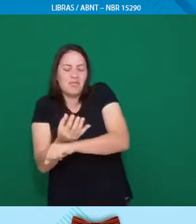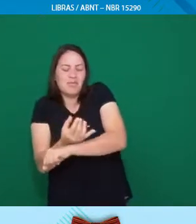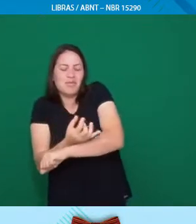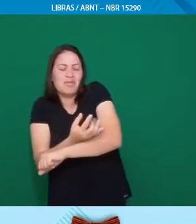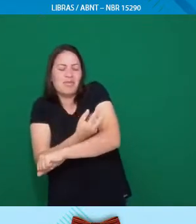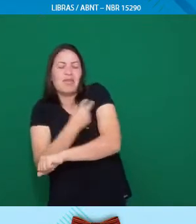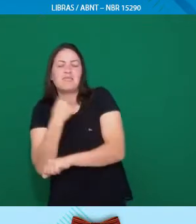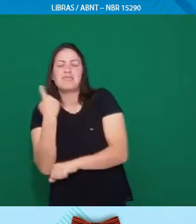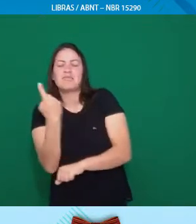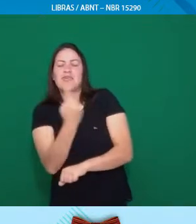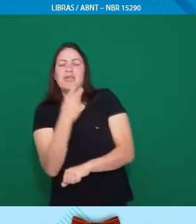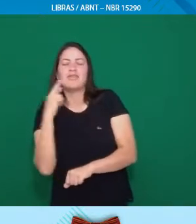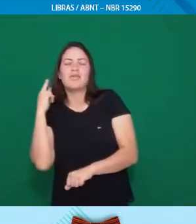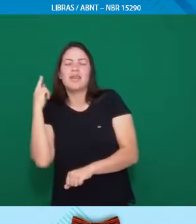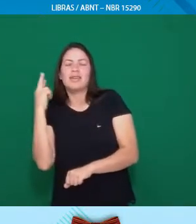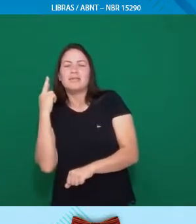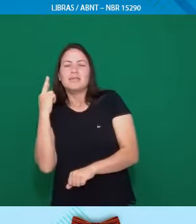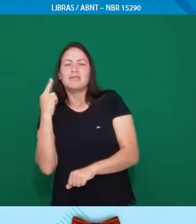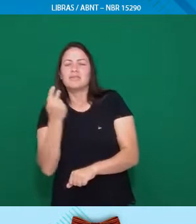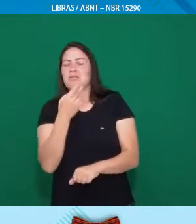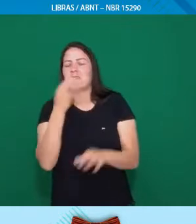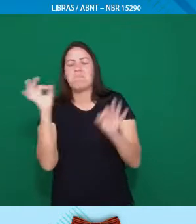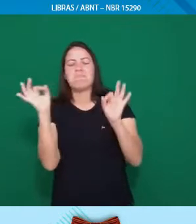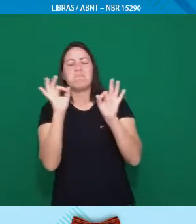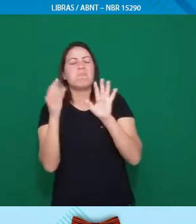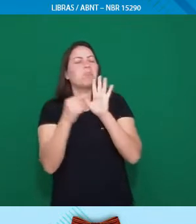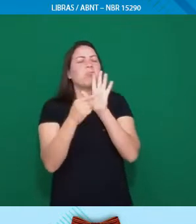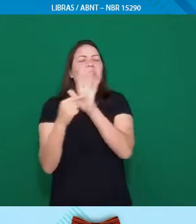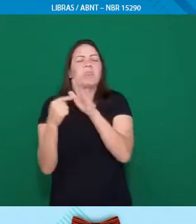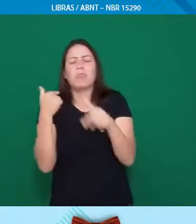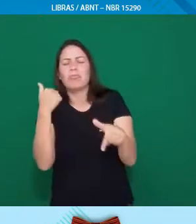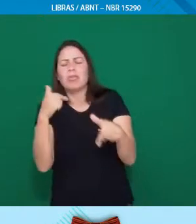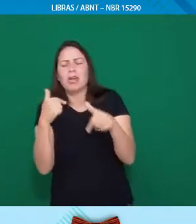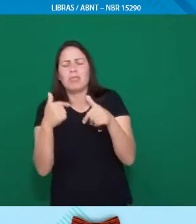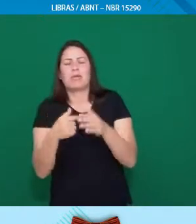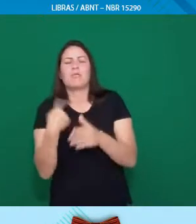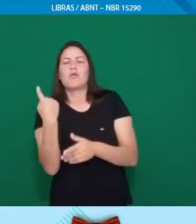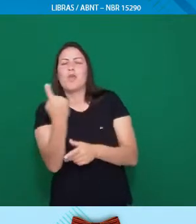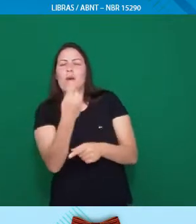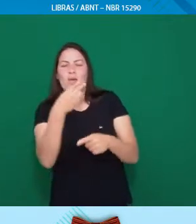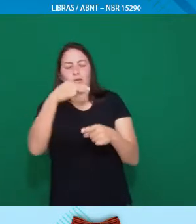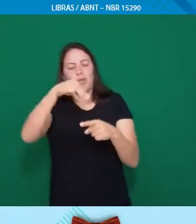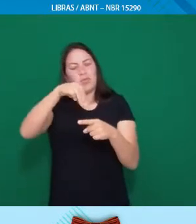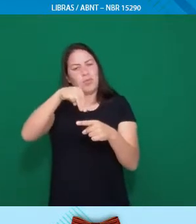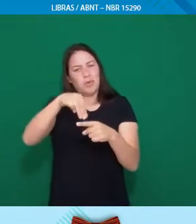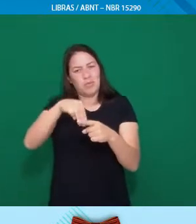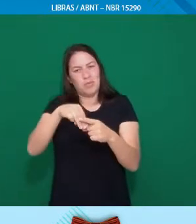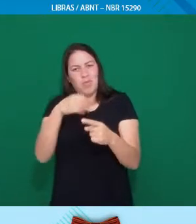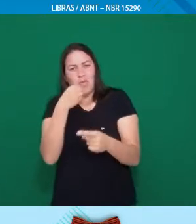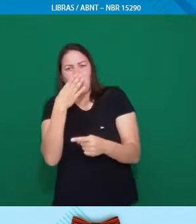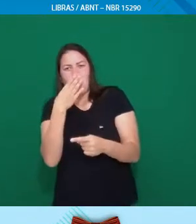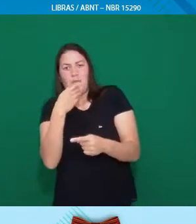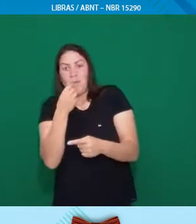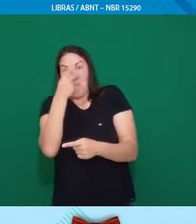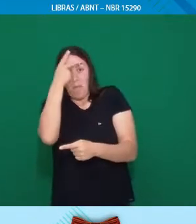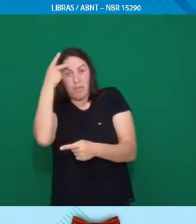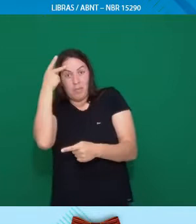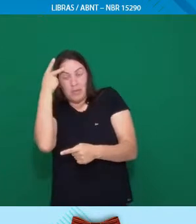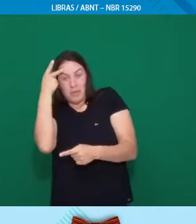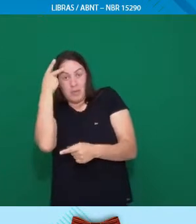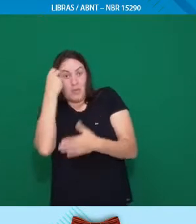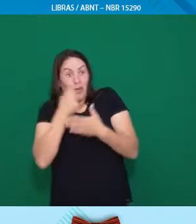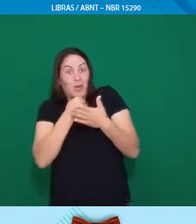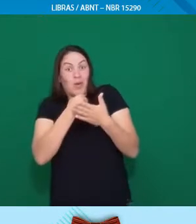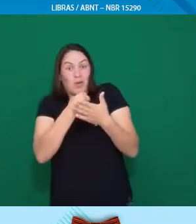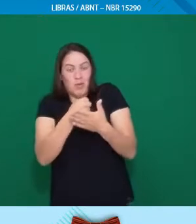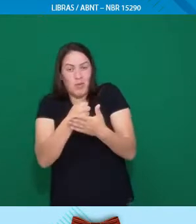nós vereadores pelo excelente trabalho que você estava desenvolvendo nosso município EA tão bom quando a gente faz o bem para as pessoas